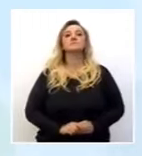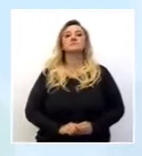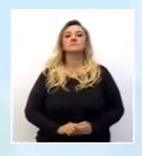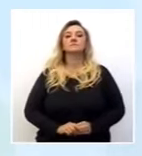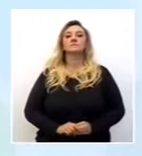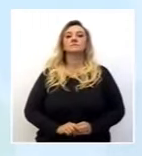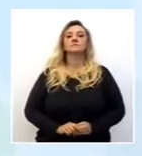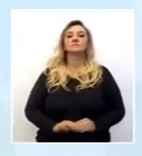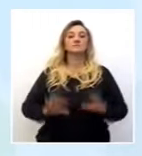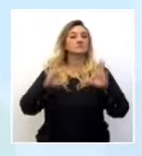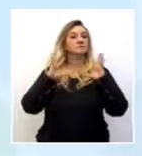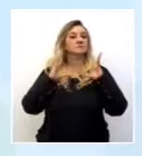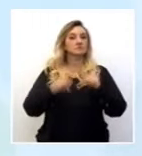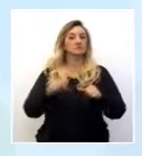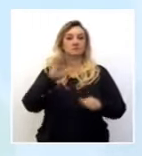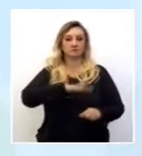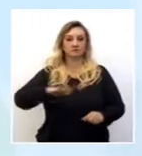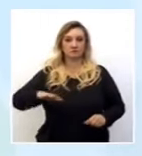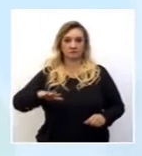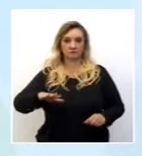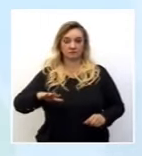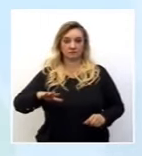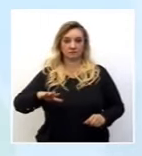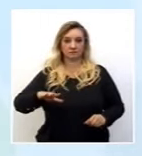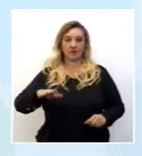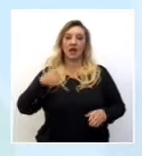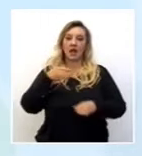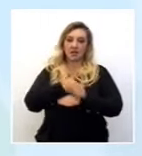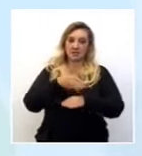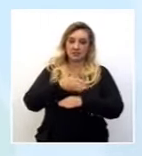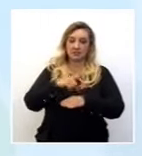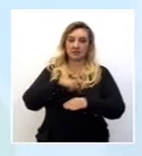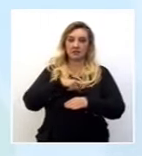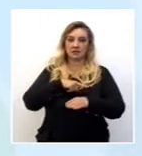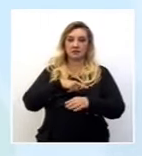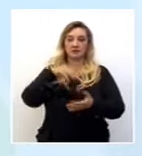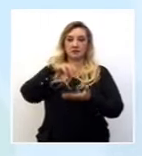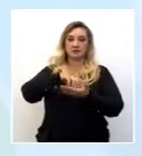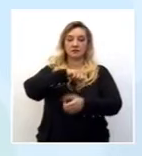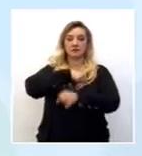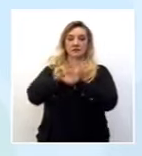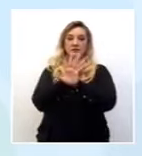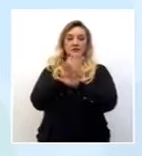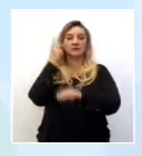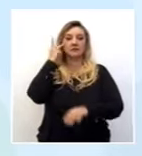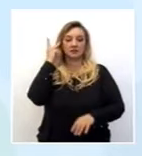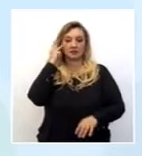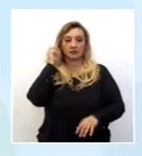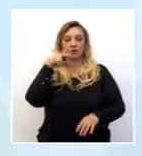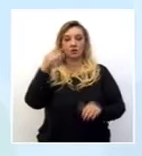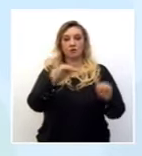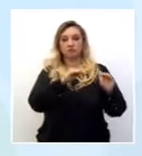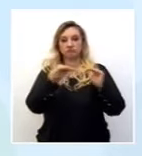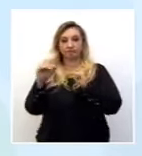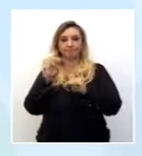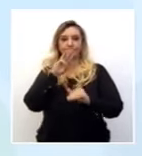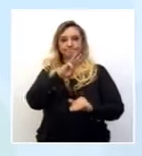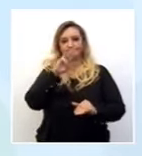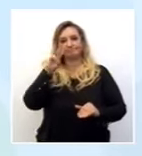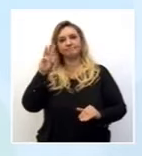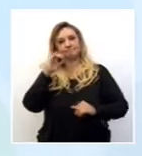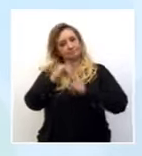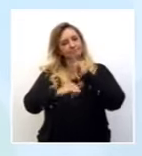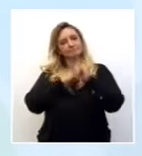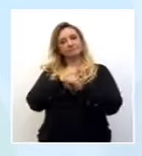seguinte: para todos os estudantes que tiverem acesso ao Centro de Mídia São Paulo ou a plataformas online